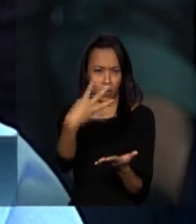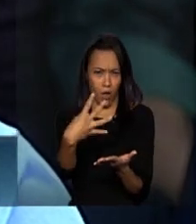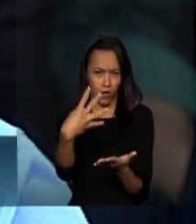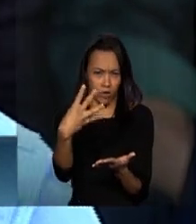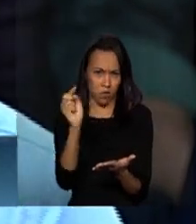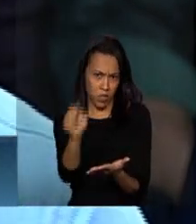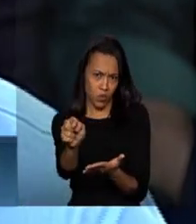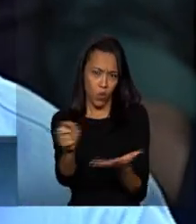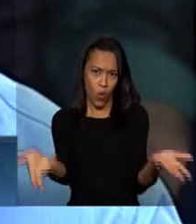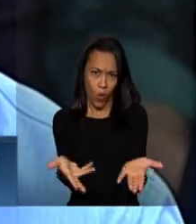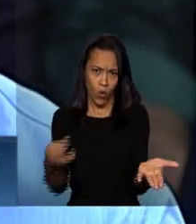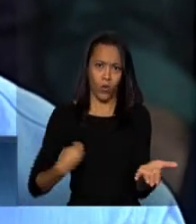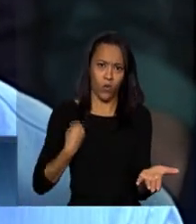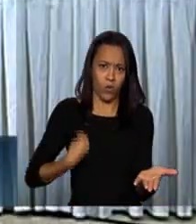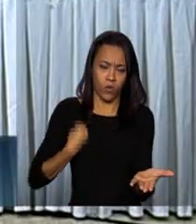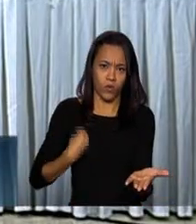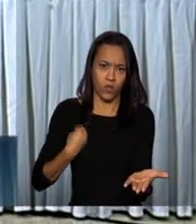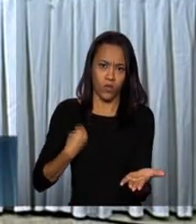Não,